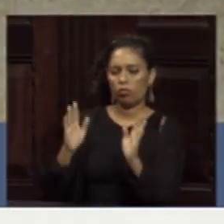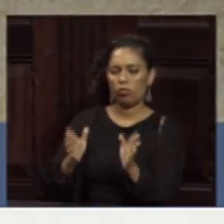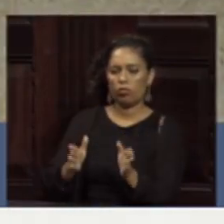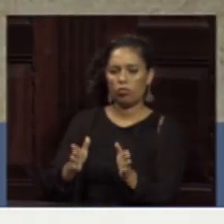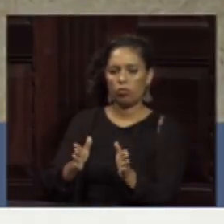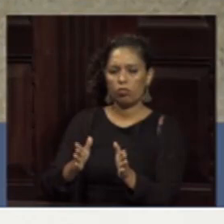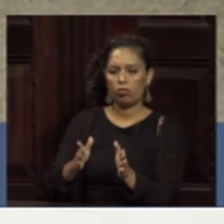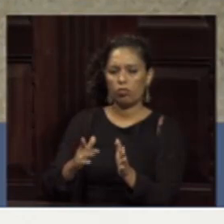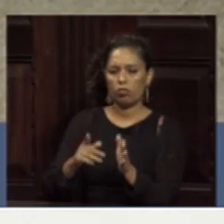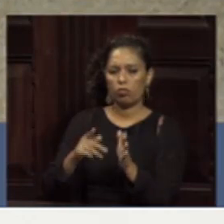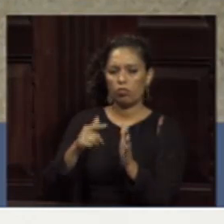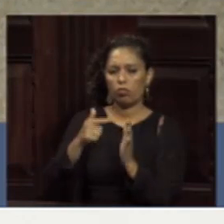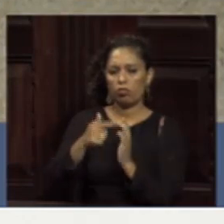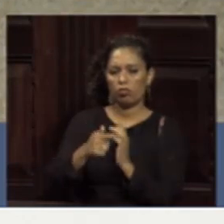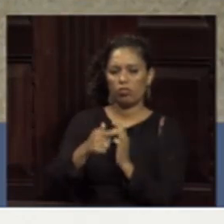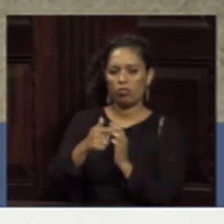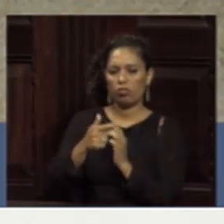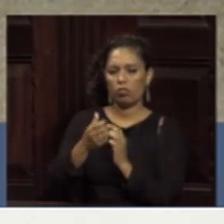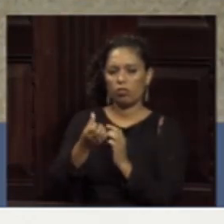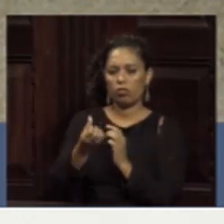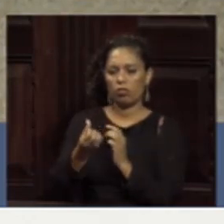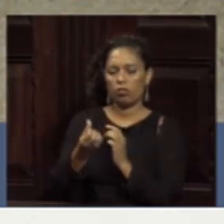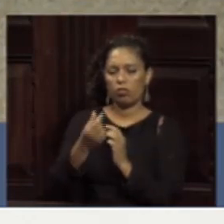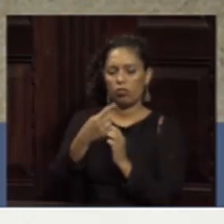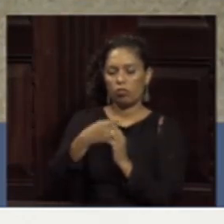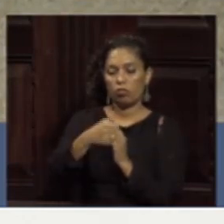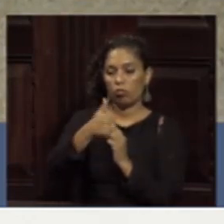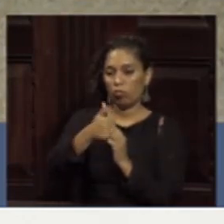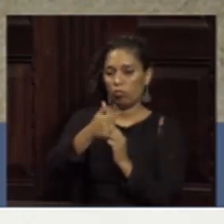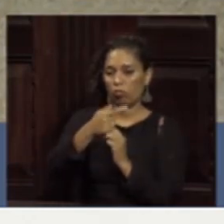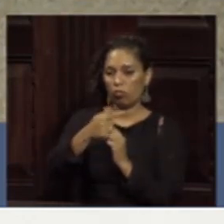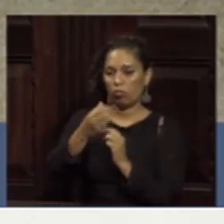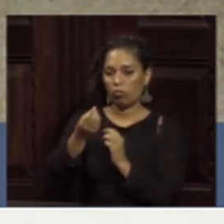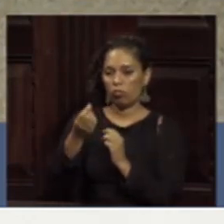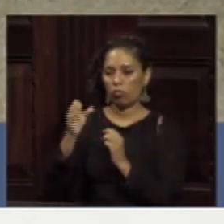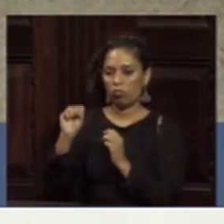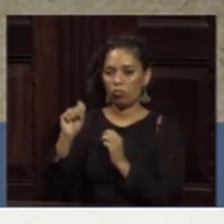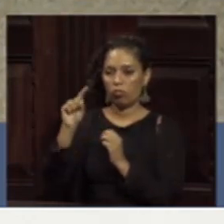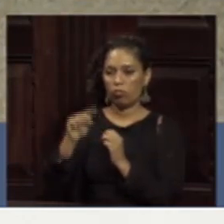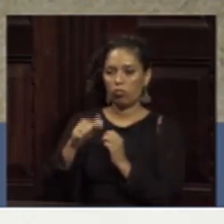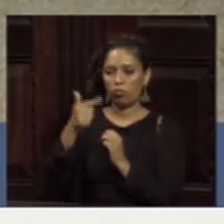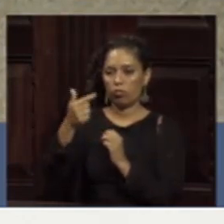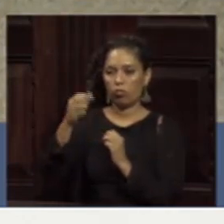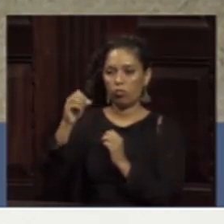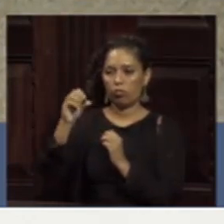PL 1768? Eu 1768? De 2008?